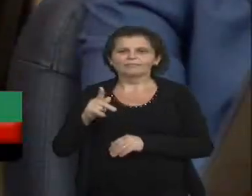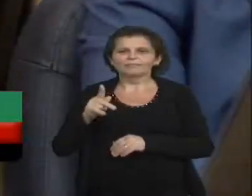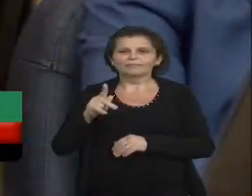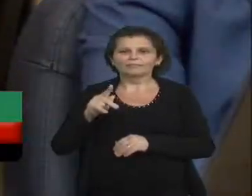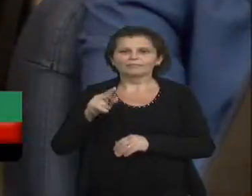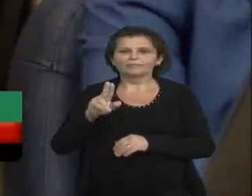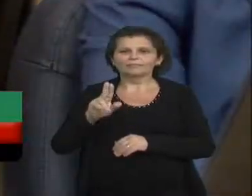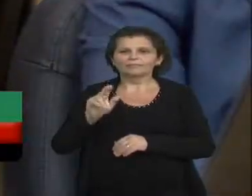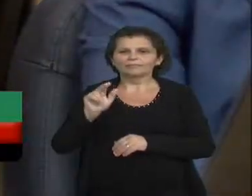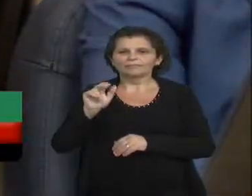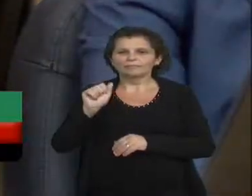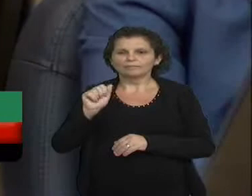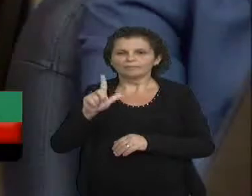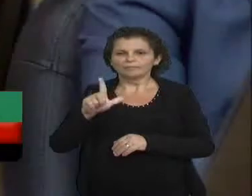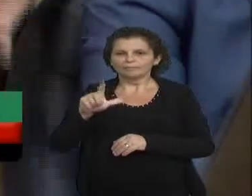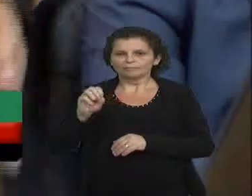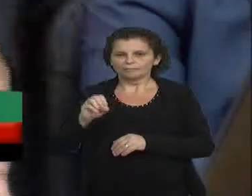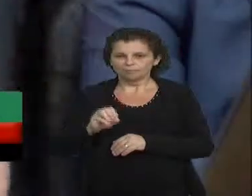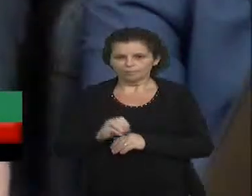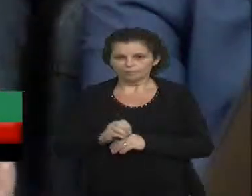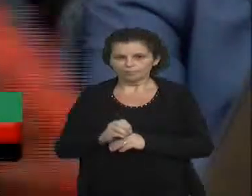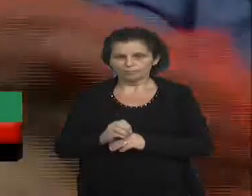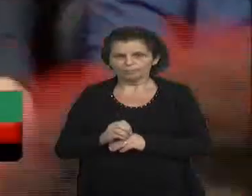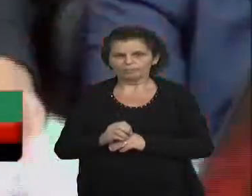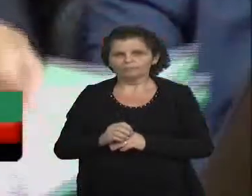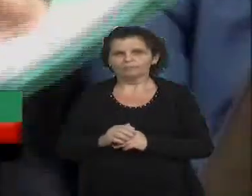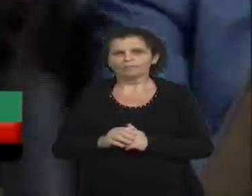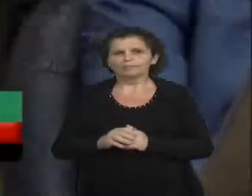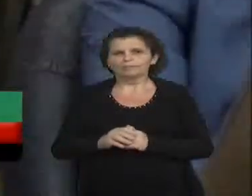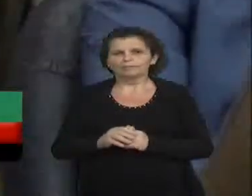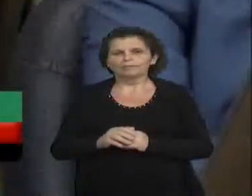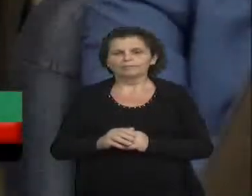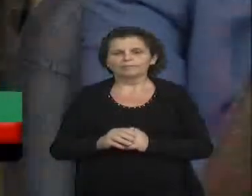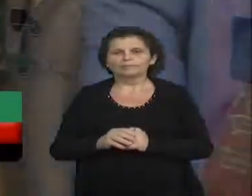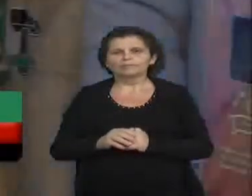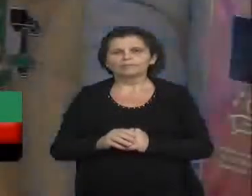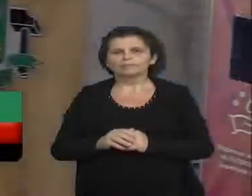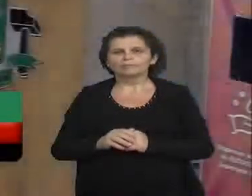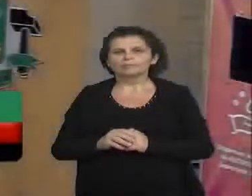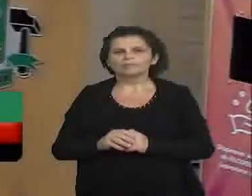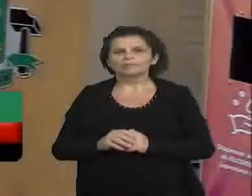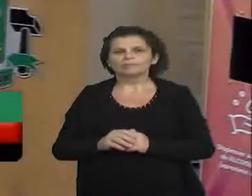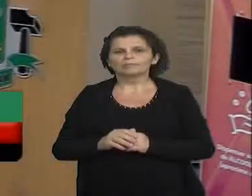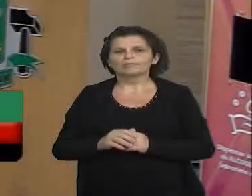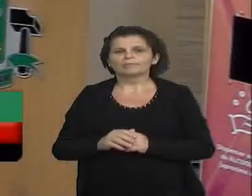Júnior. Para discutir. Para discutir, Vossa Excelência dispõe de 5 minutos.